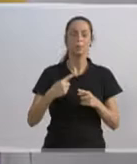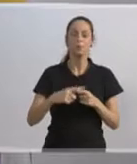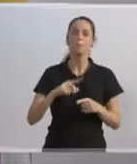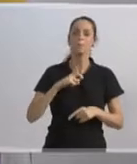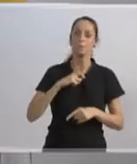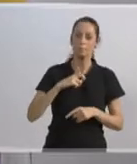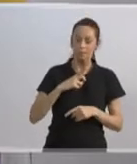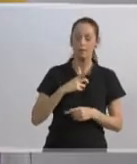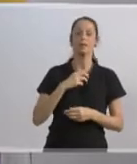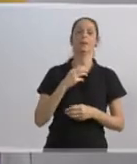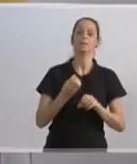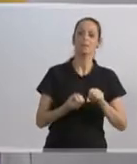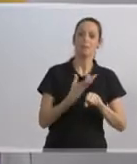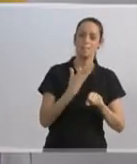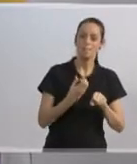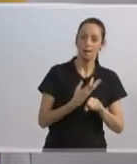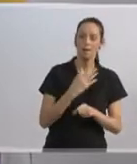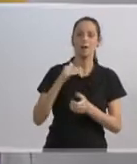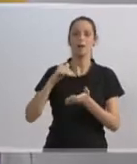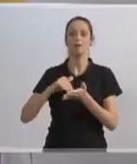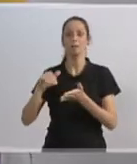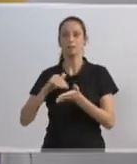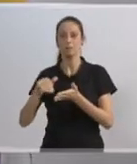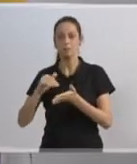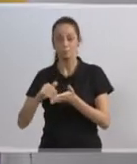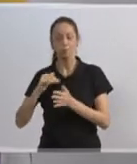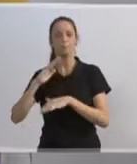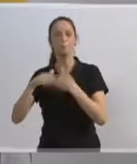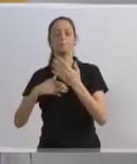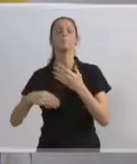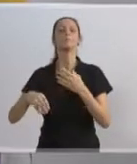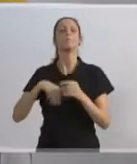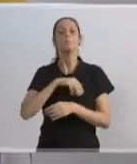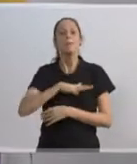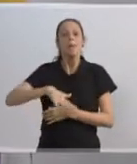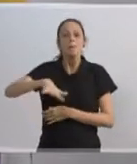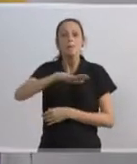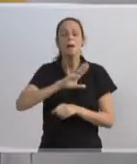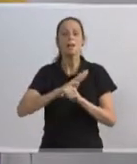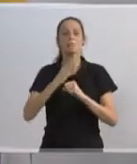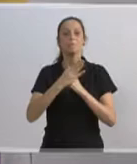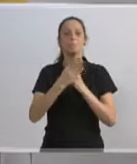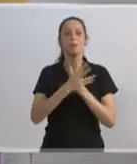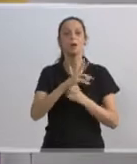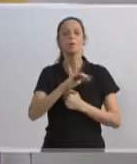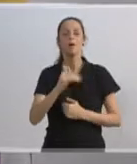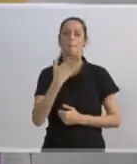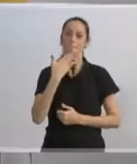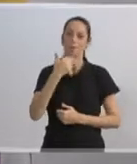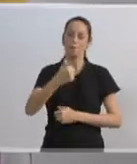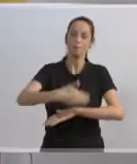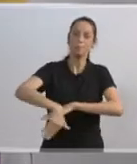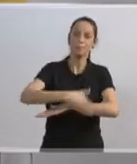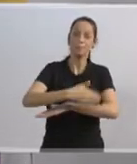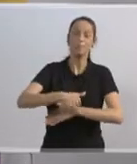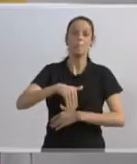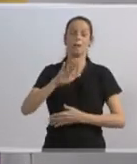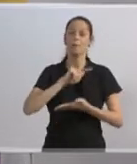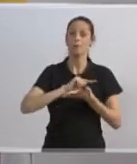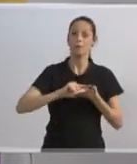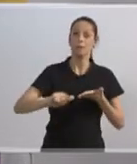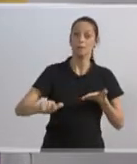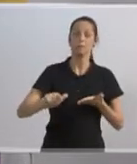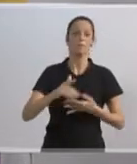no sentido de que nós possamos deixar o pai tocava central muito mais saudável a rua muito mais saudável